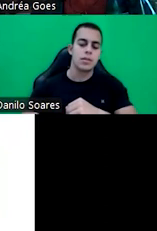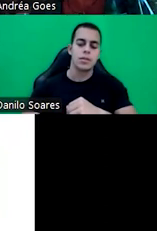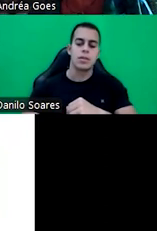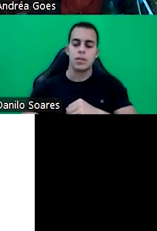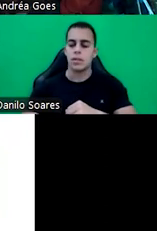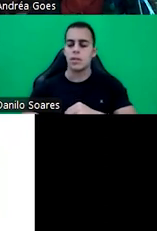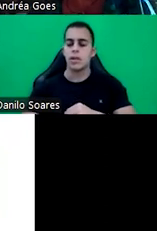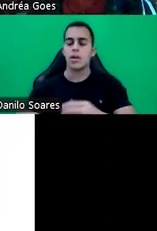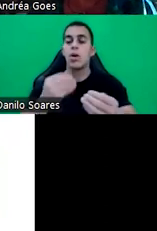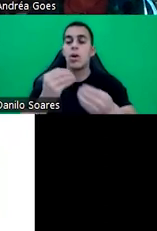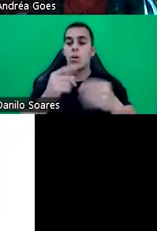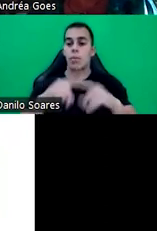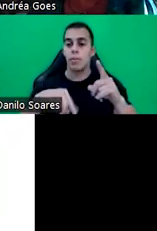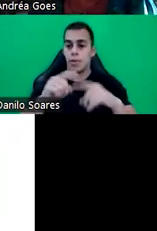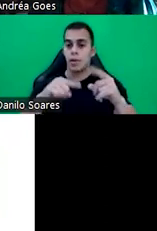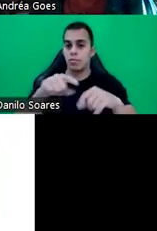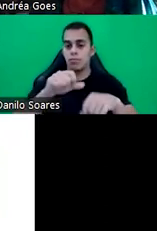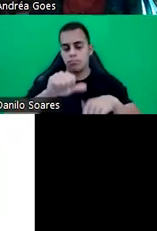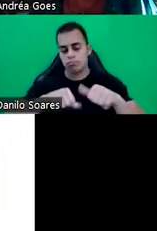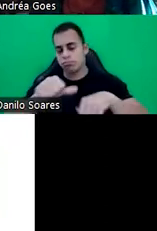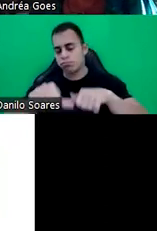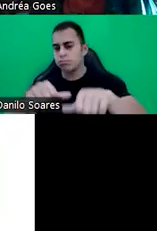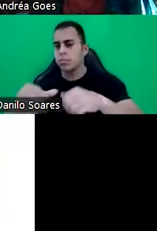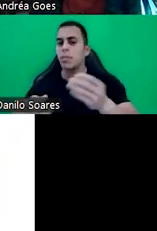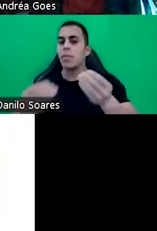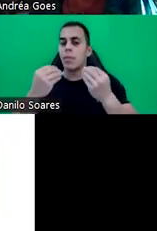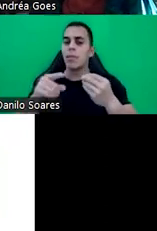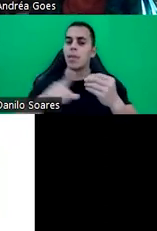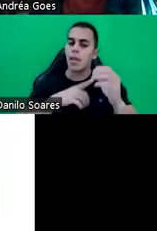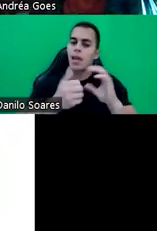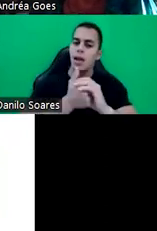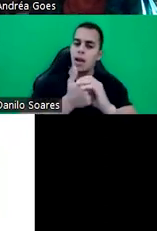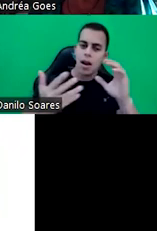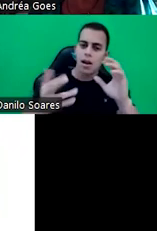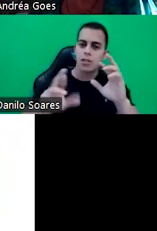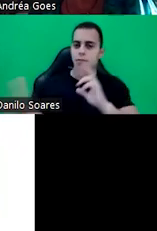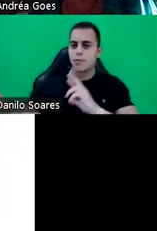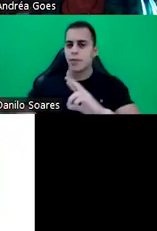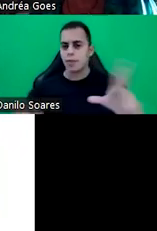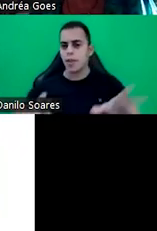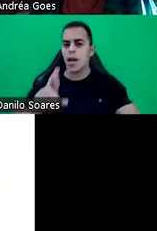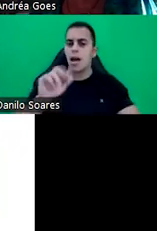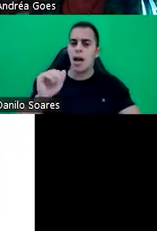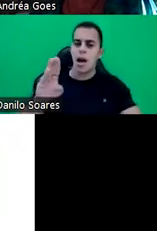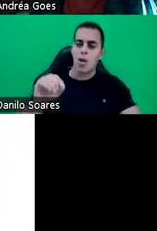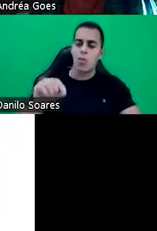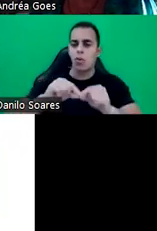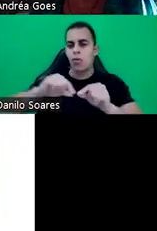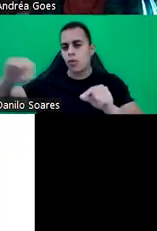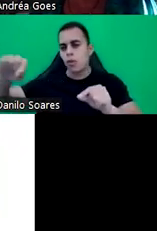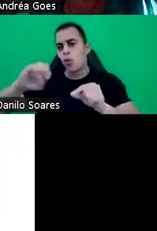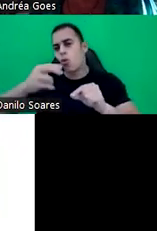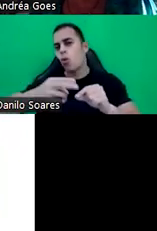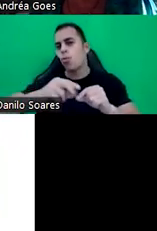para que o focinho adquira uma característica assim, ou assada, o rabo é assim, ou assado,